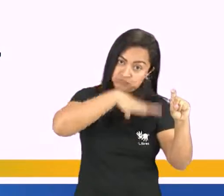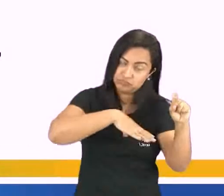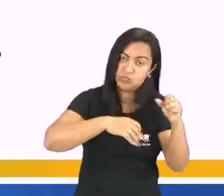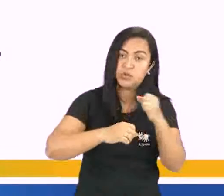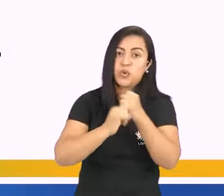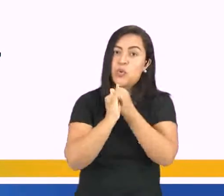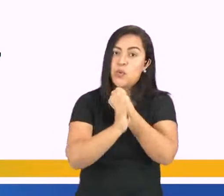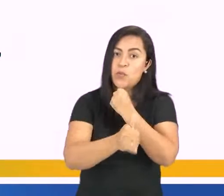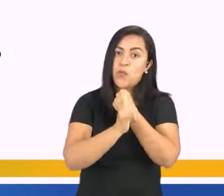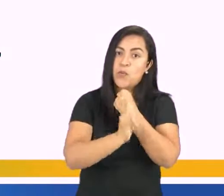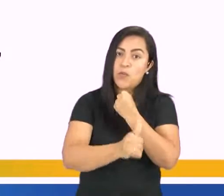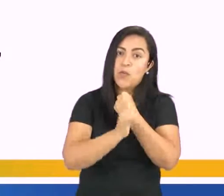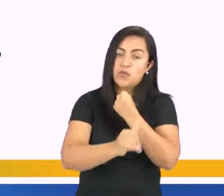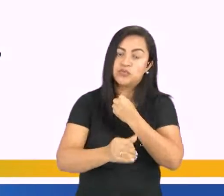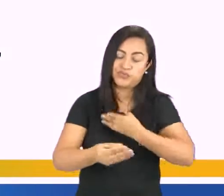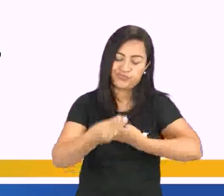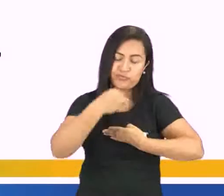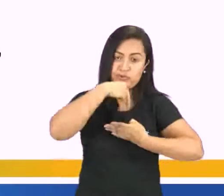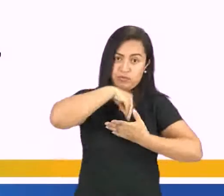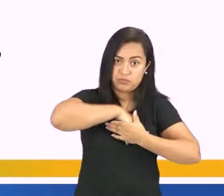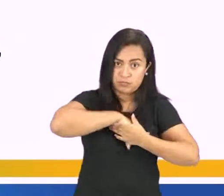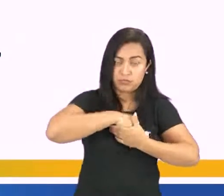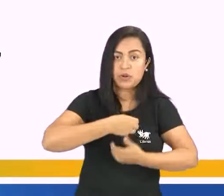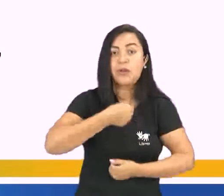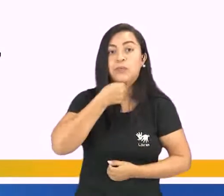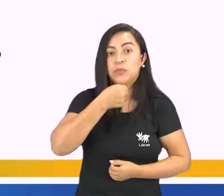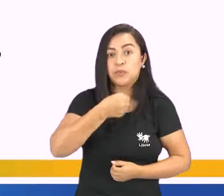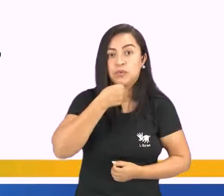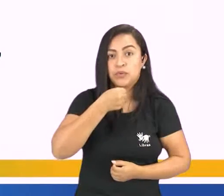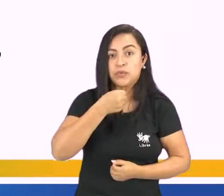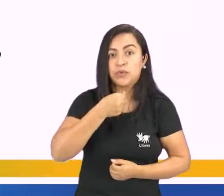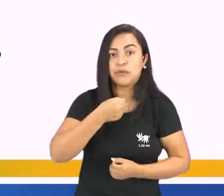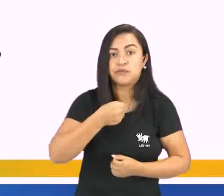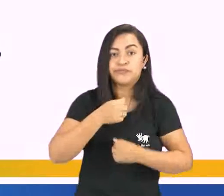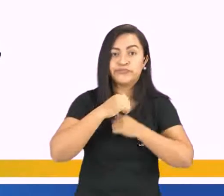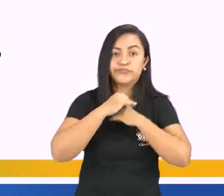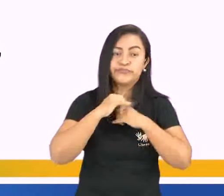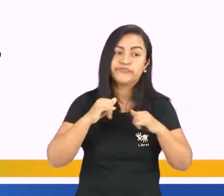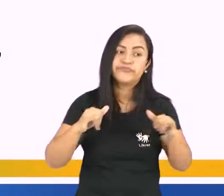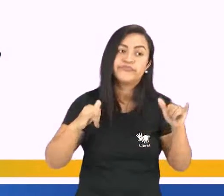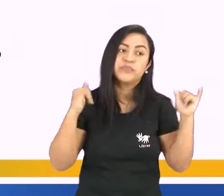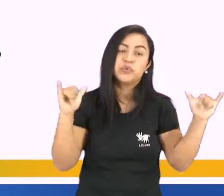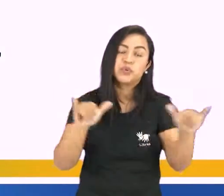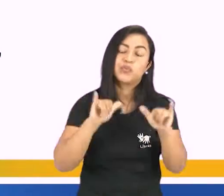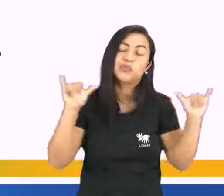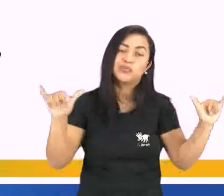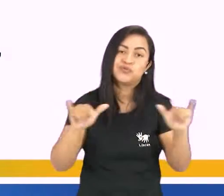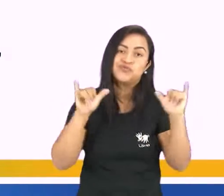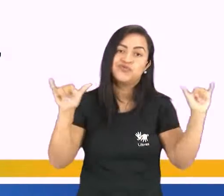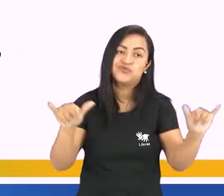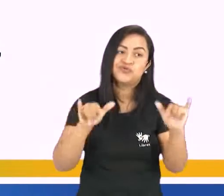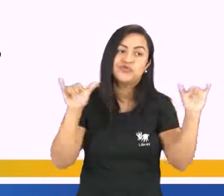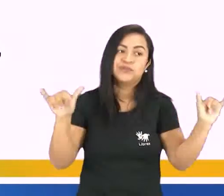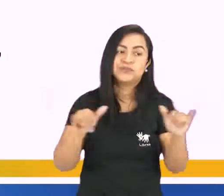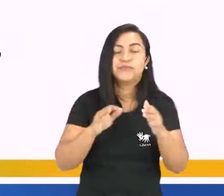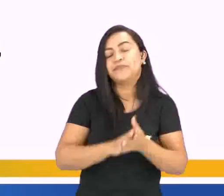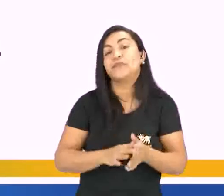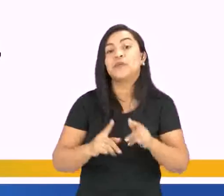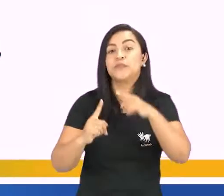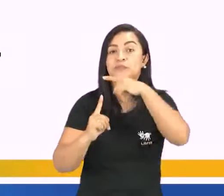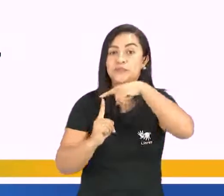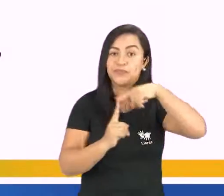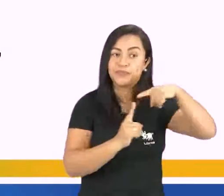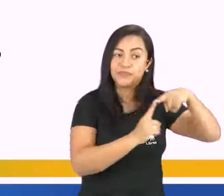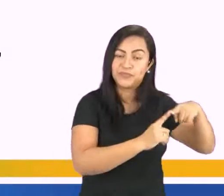crônica, biografia, reportagem, notícia. Ou seja, um texto narrativo é um tipo de texto